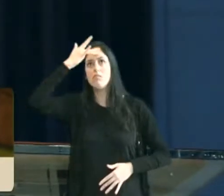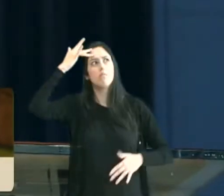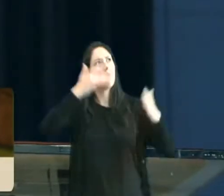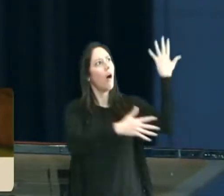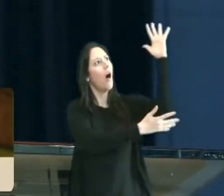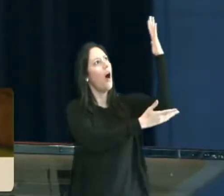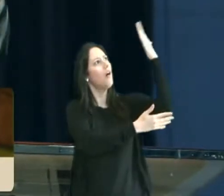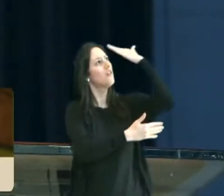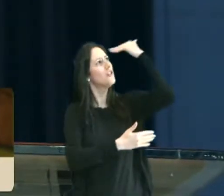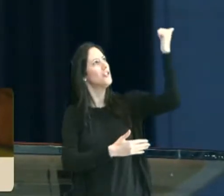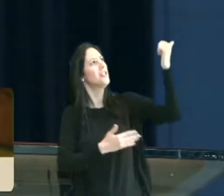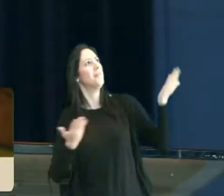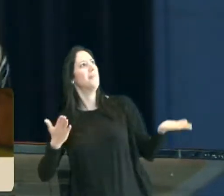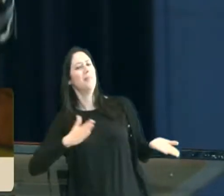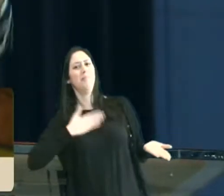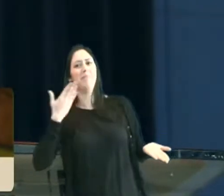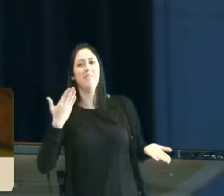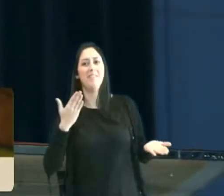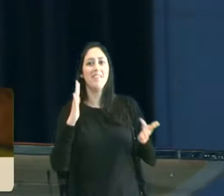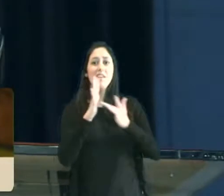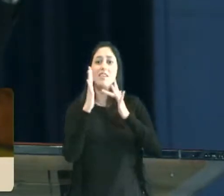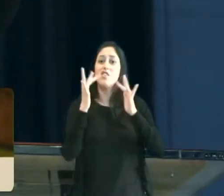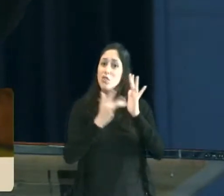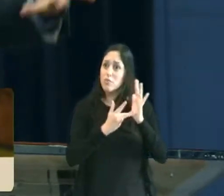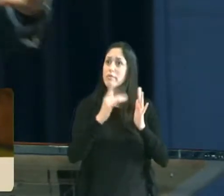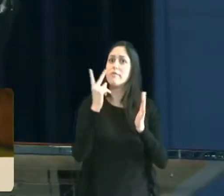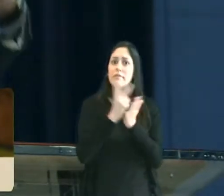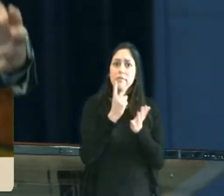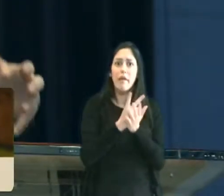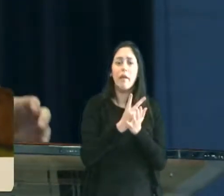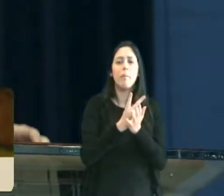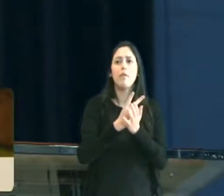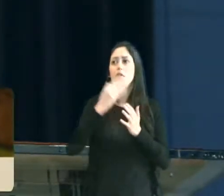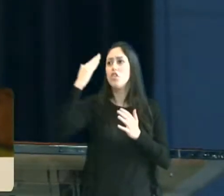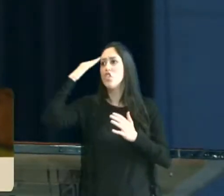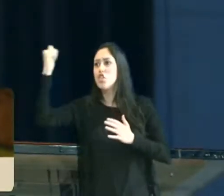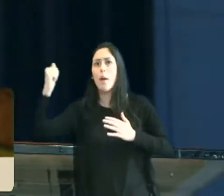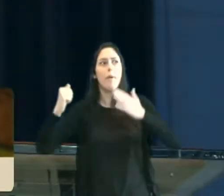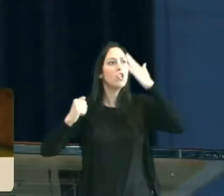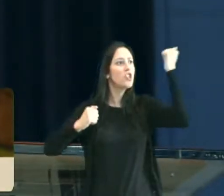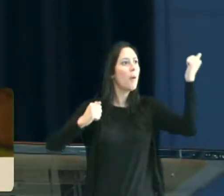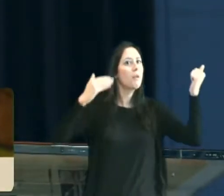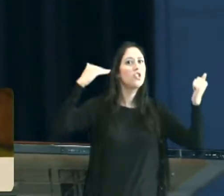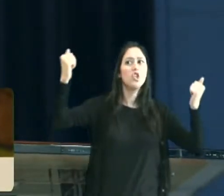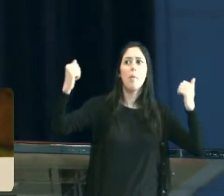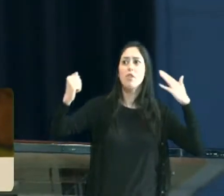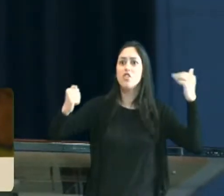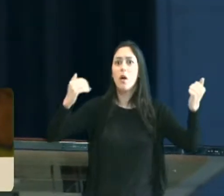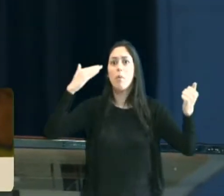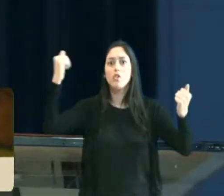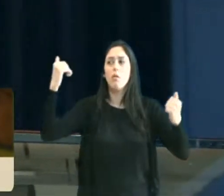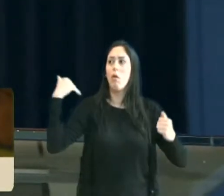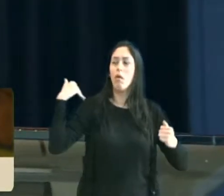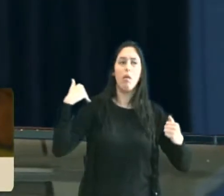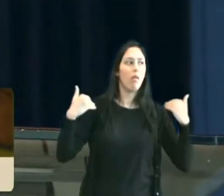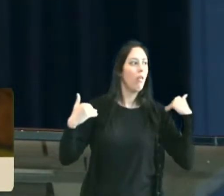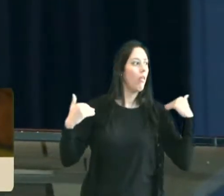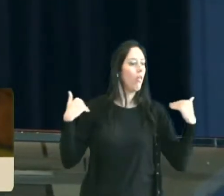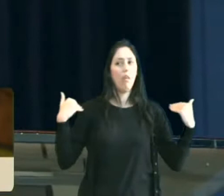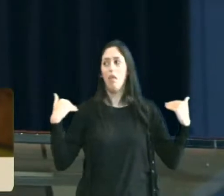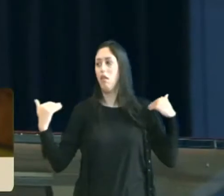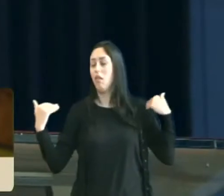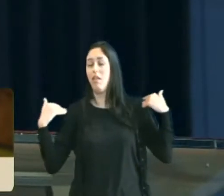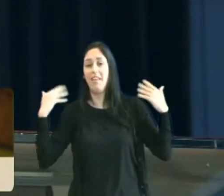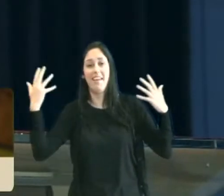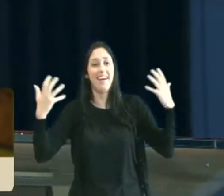era solicitado o tempo todo. E sabe, voltar, muitas